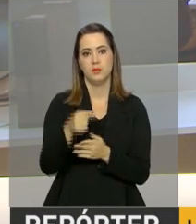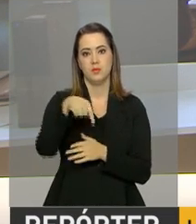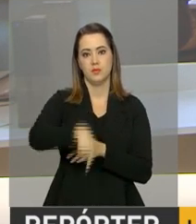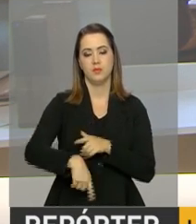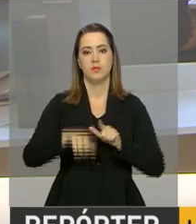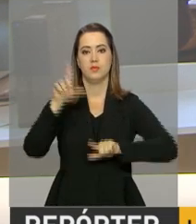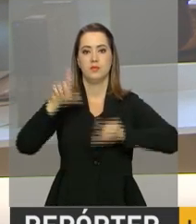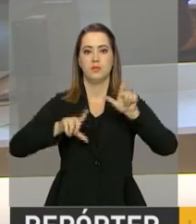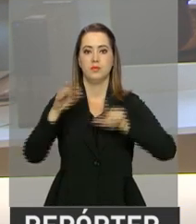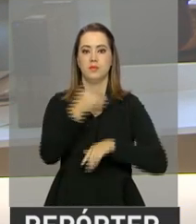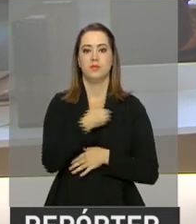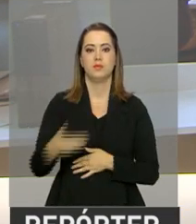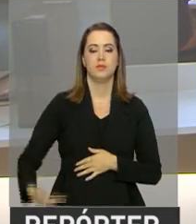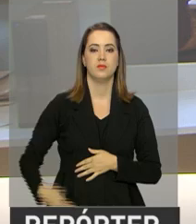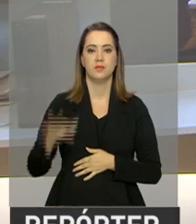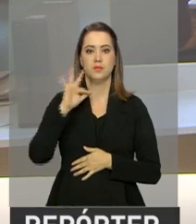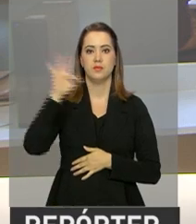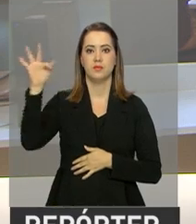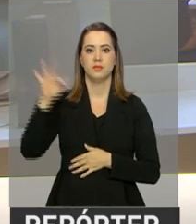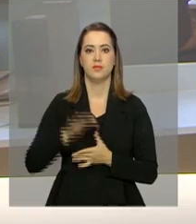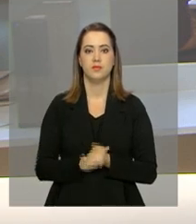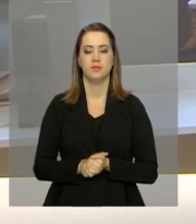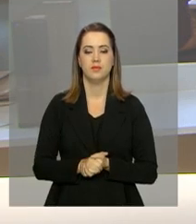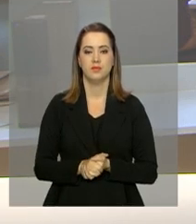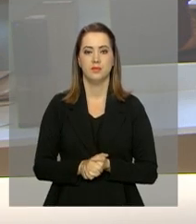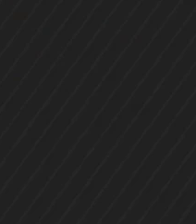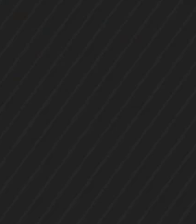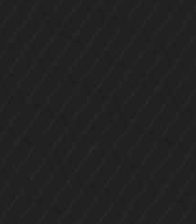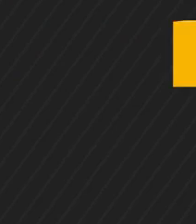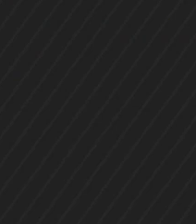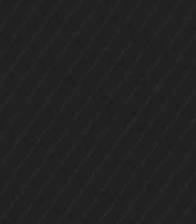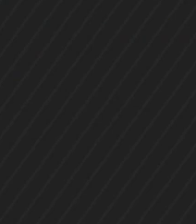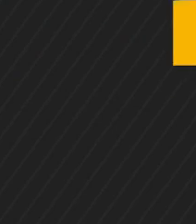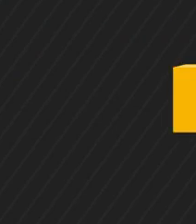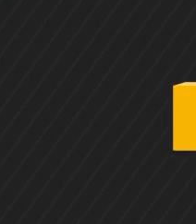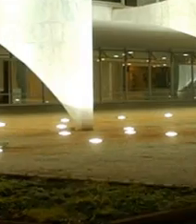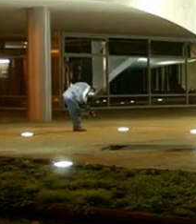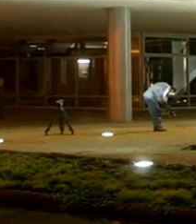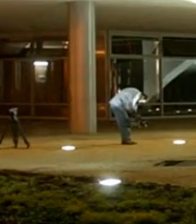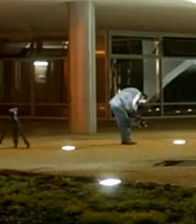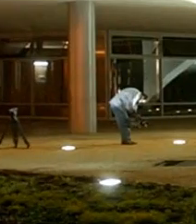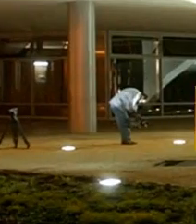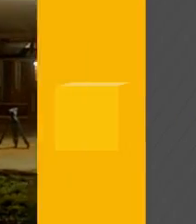com a gente aqui na NBR, a TV do Governo Federal.